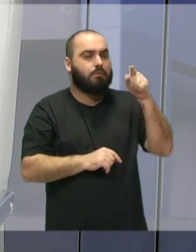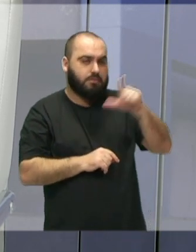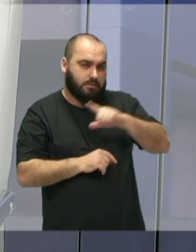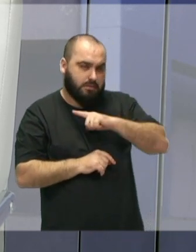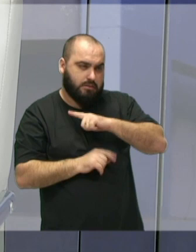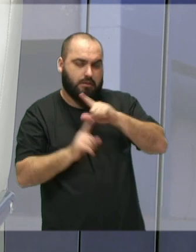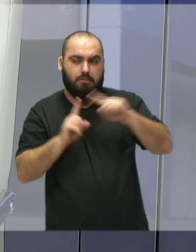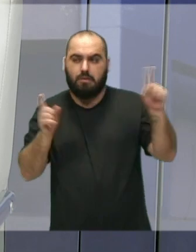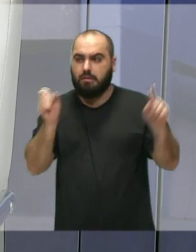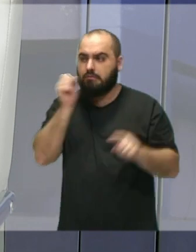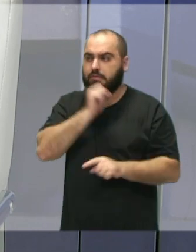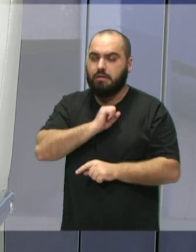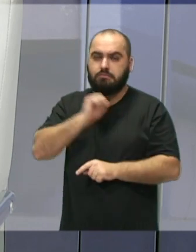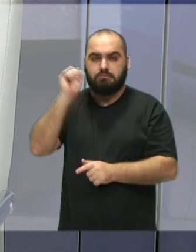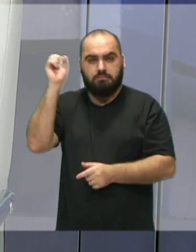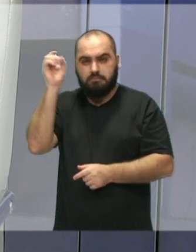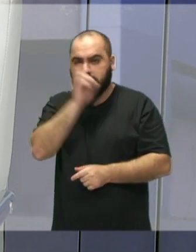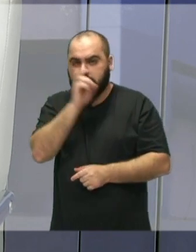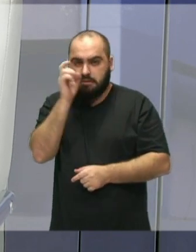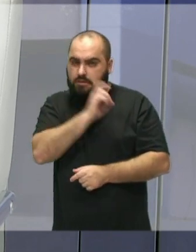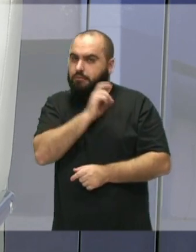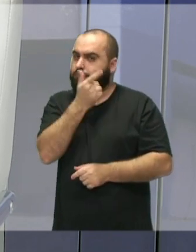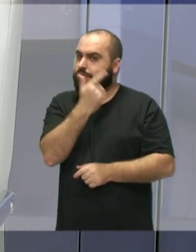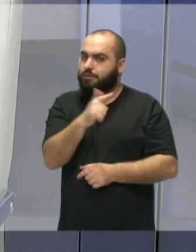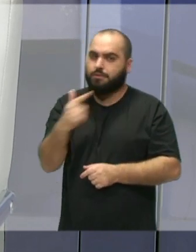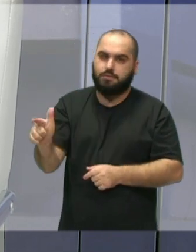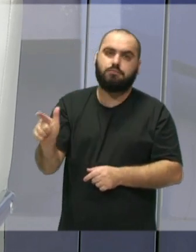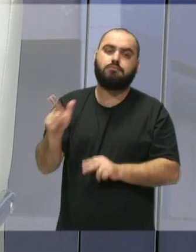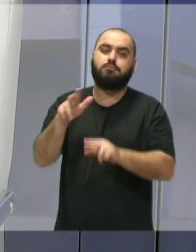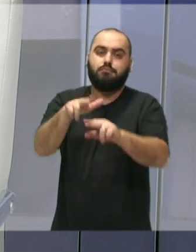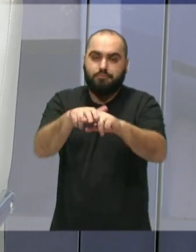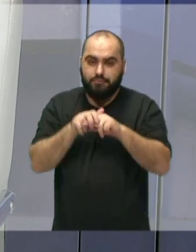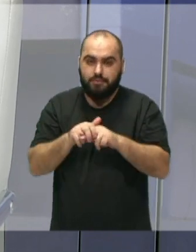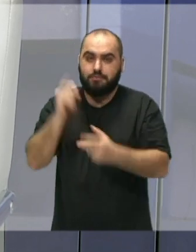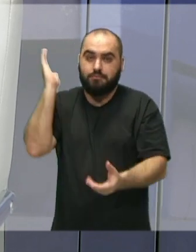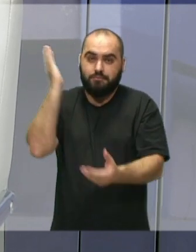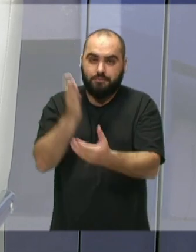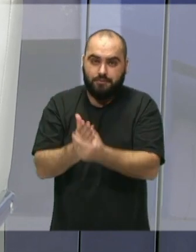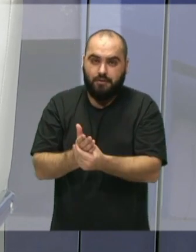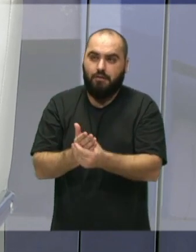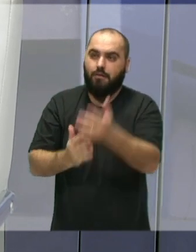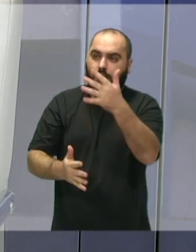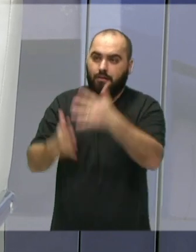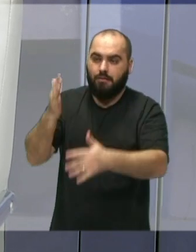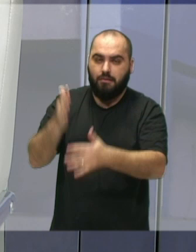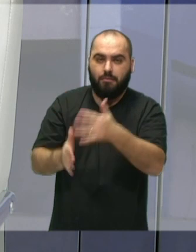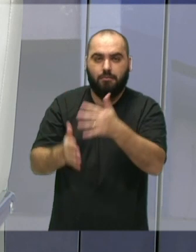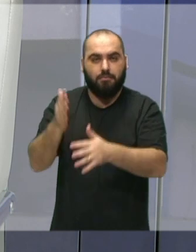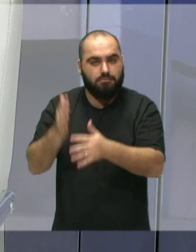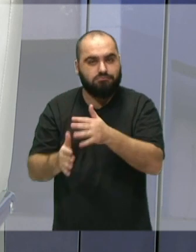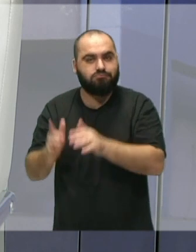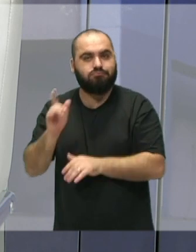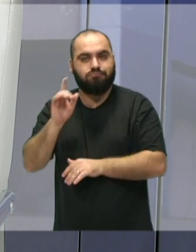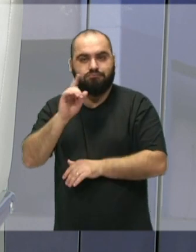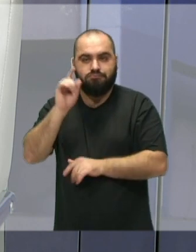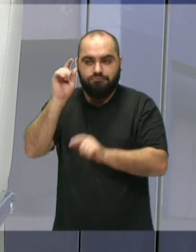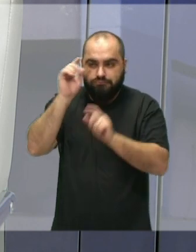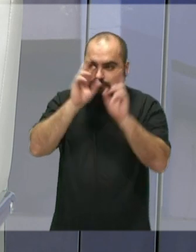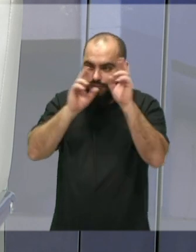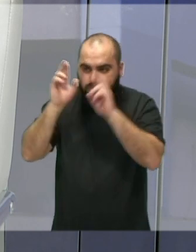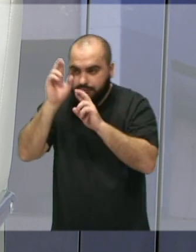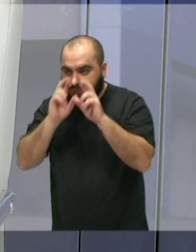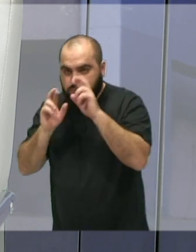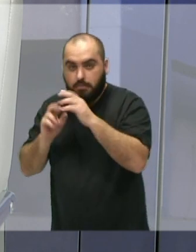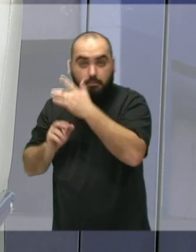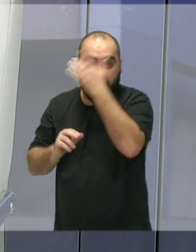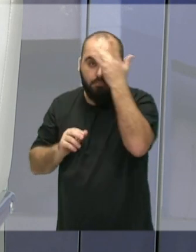Na verdade, não tinha. Foi o que motivou o processo, é o que está atrapalhando a fiscalização. As pessoas, elas querem